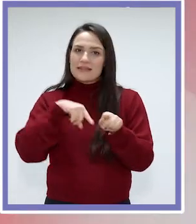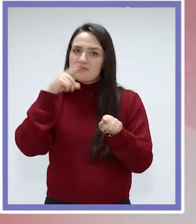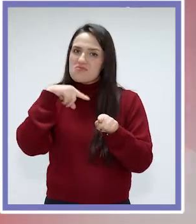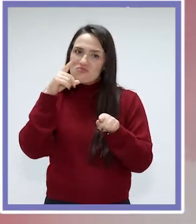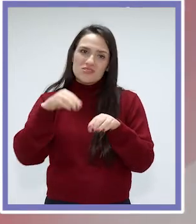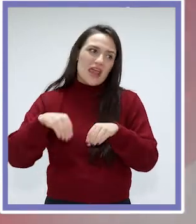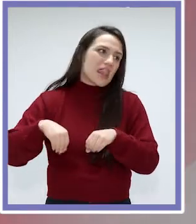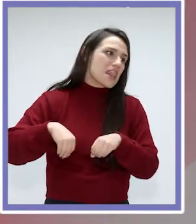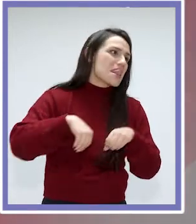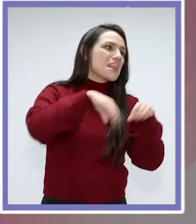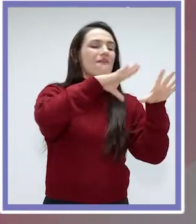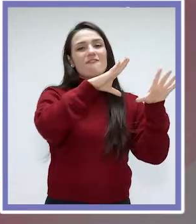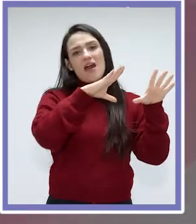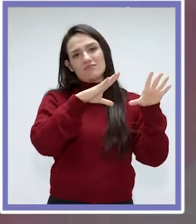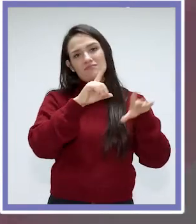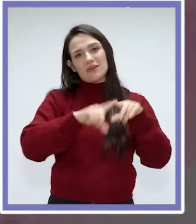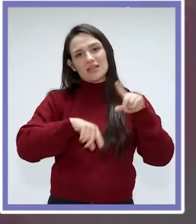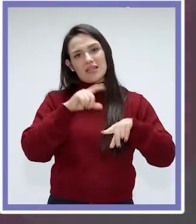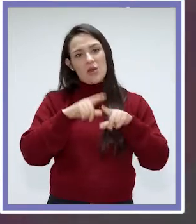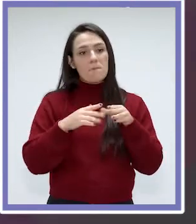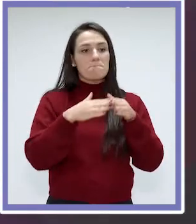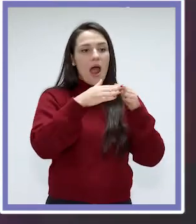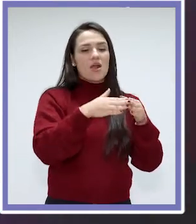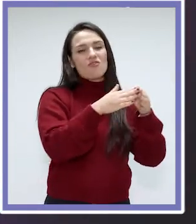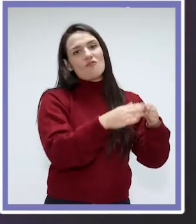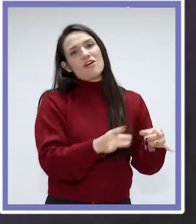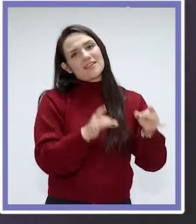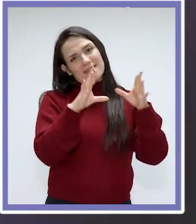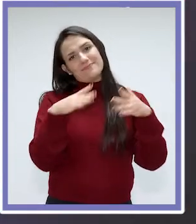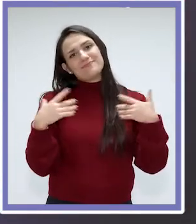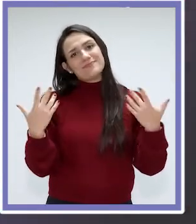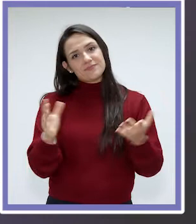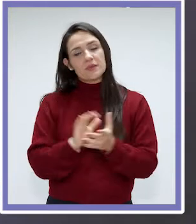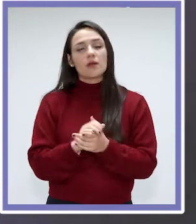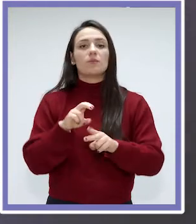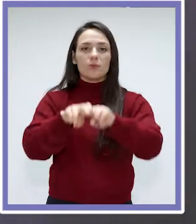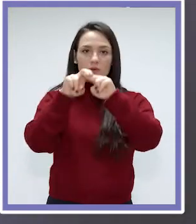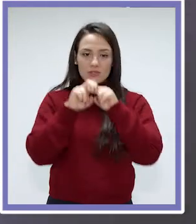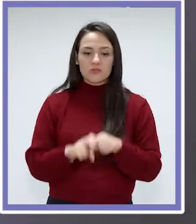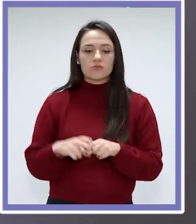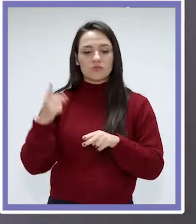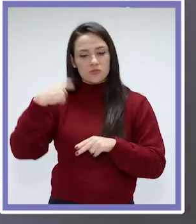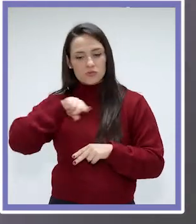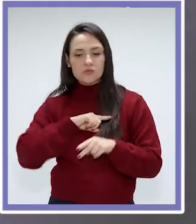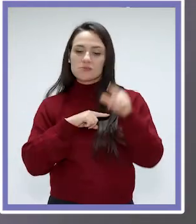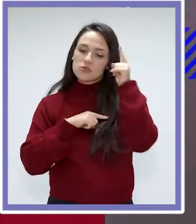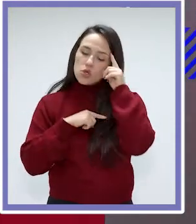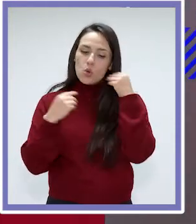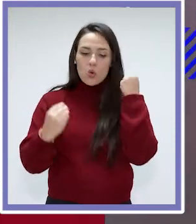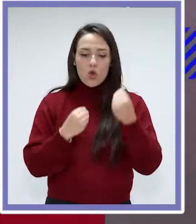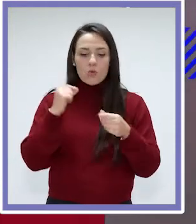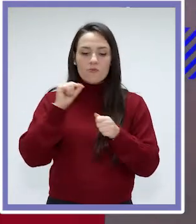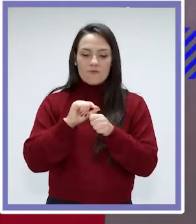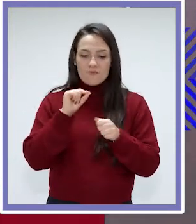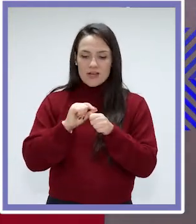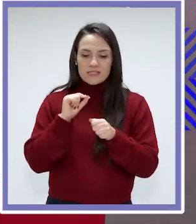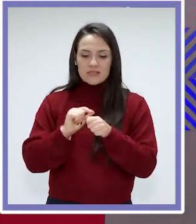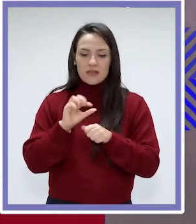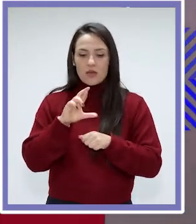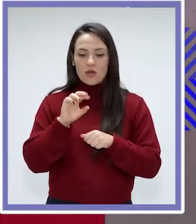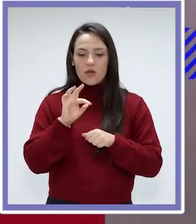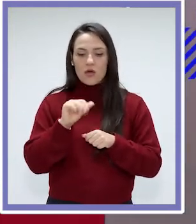isso traz grandes oportunidades. É importante situar também a questão da rota bioceânica dentro de